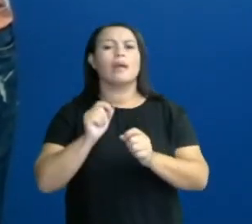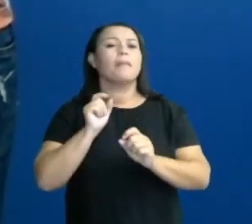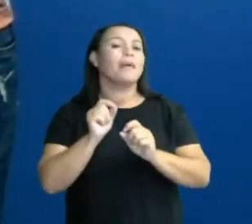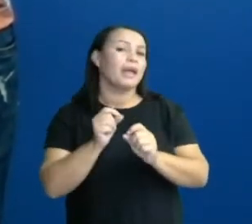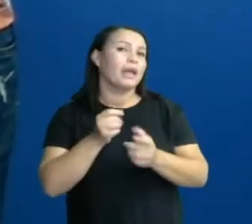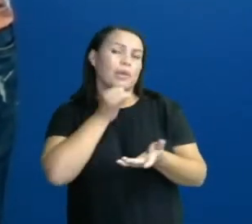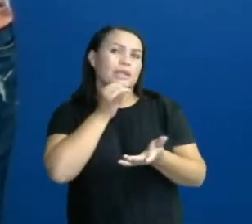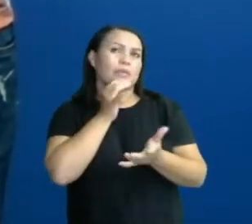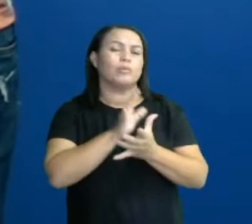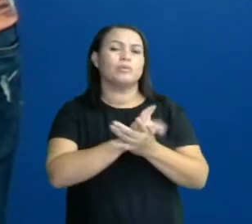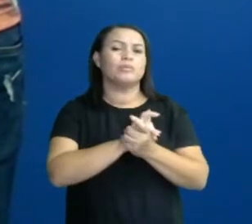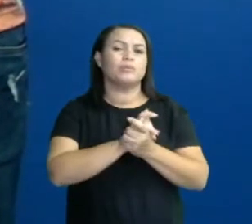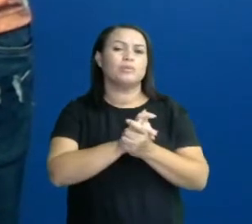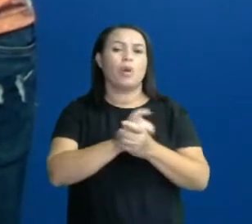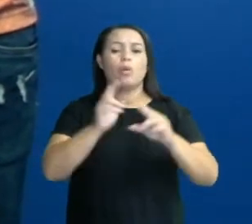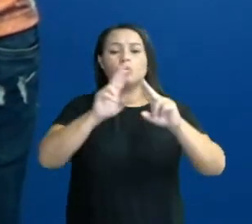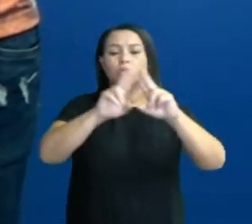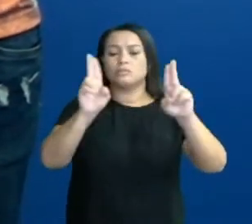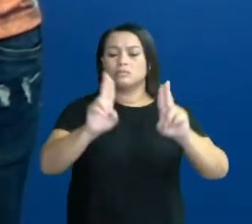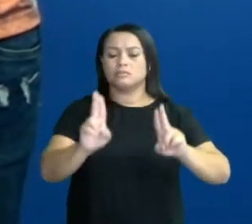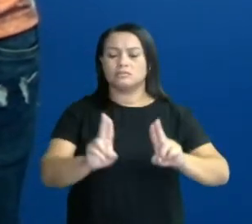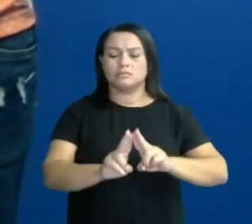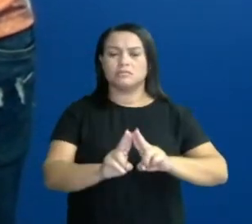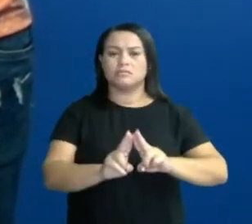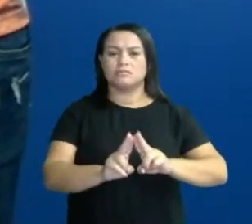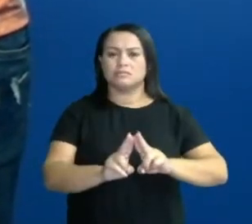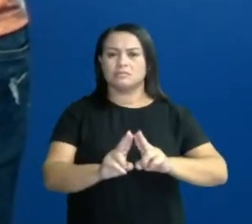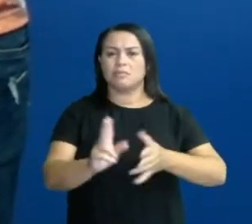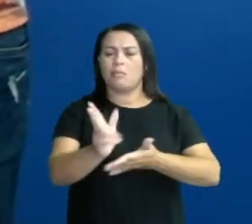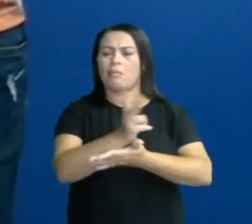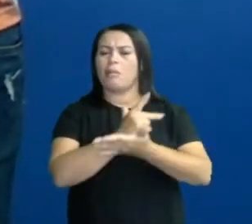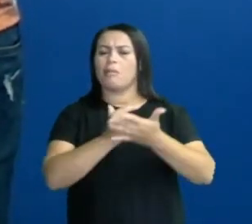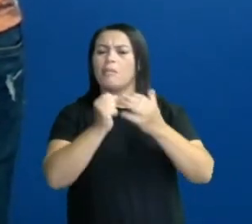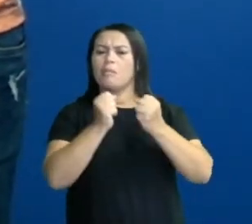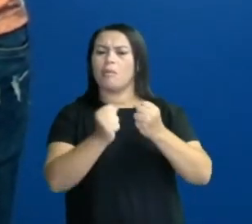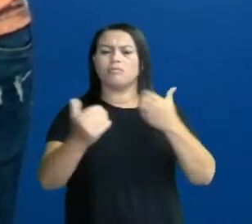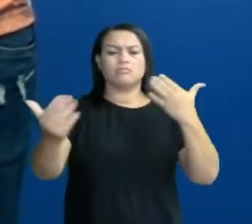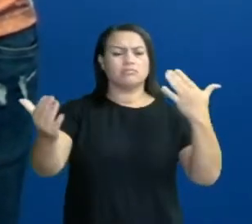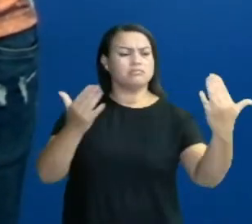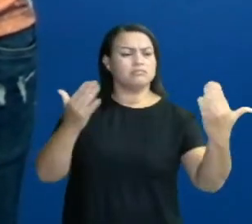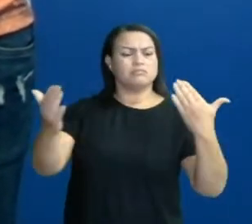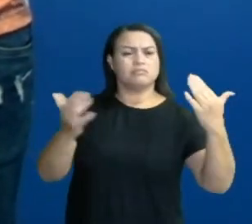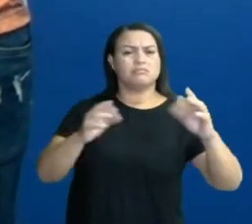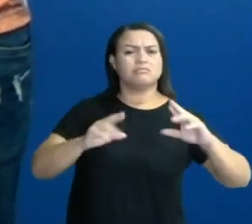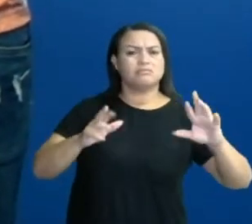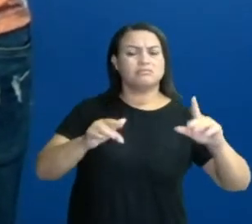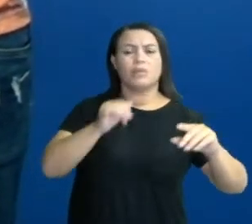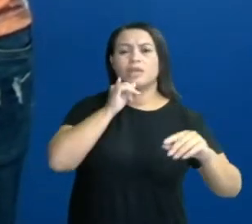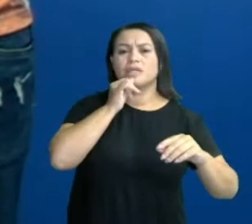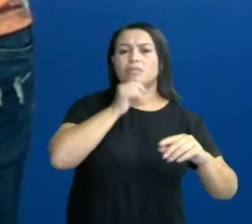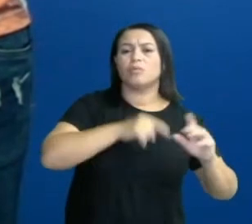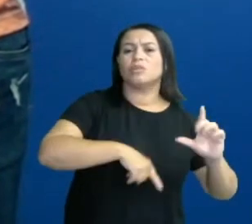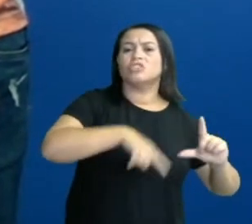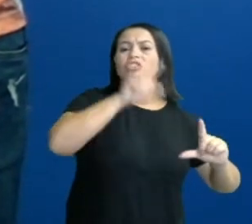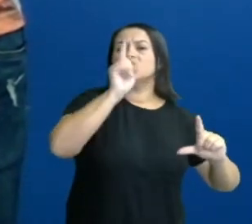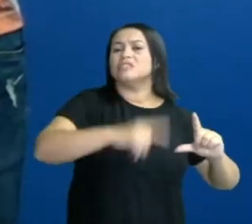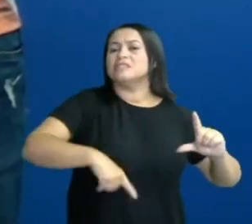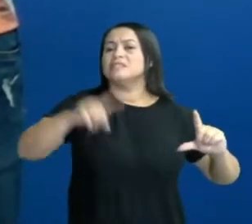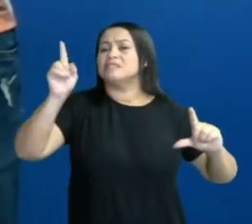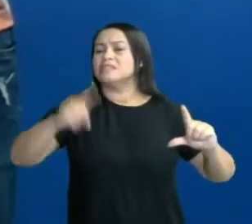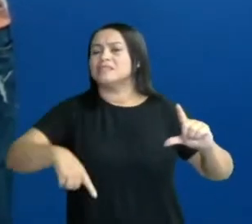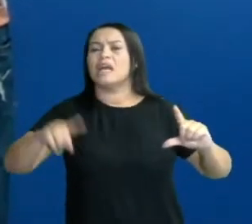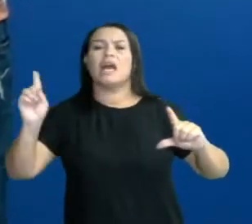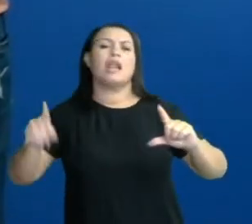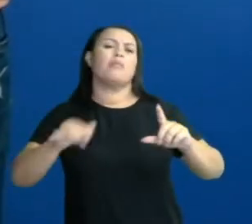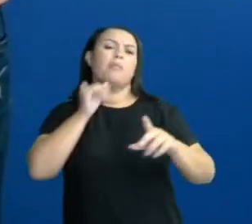existam. Por exemplo, os mapas, eles podem diferenciar-se um do outro em decorrência da escala. Então, existem mapas que retratam,